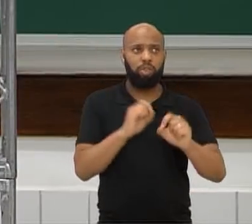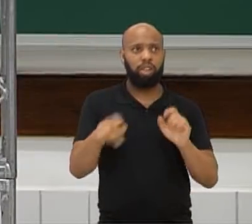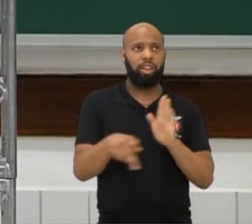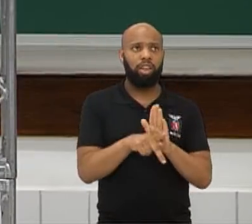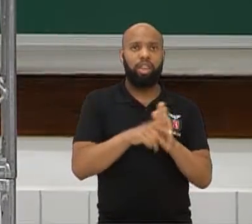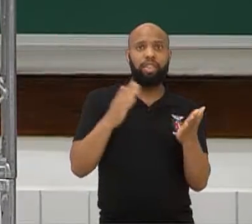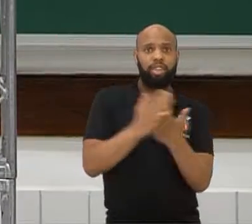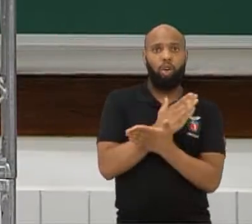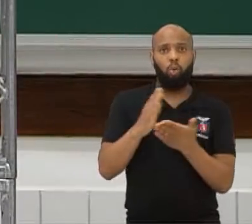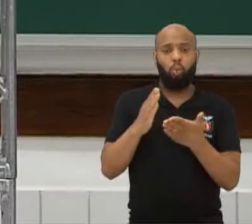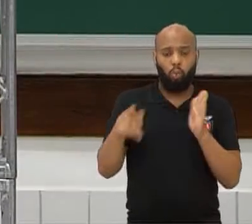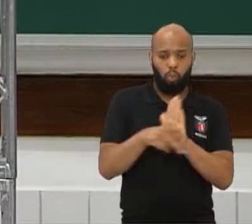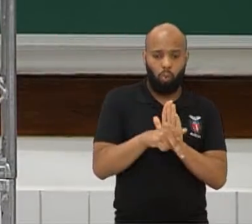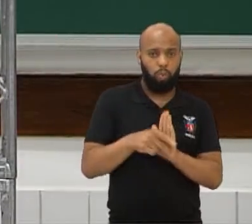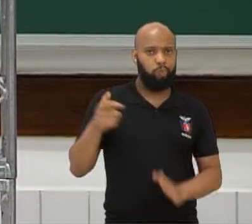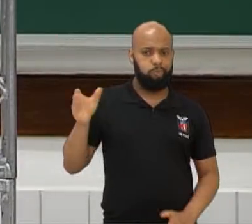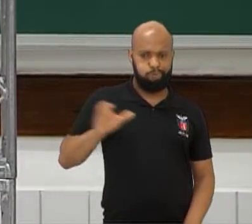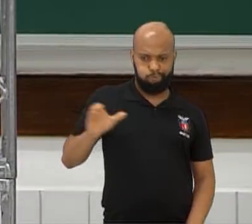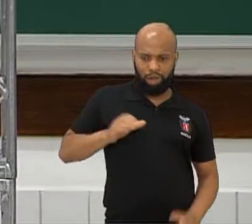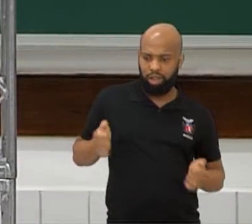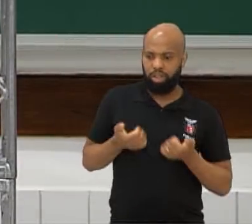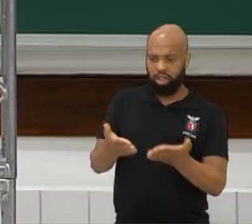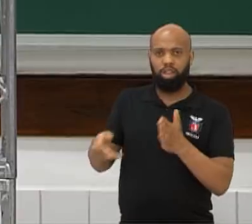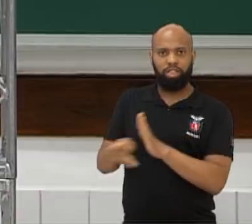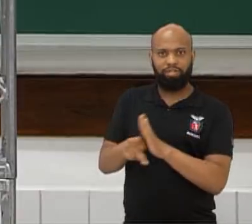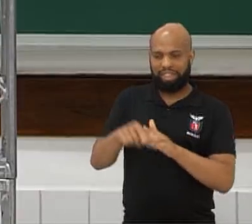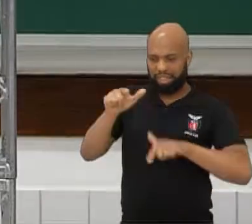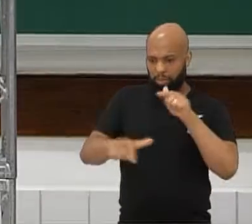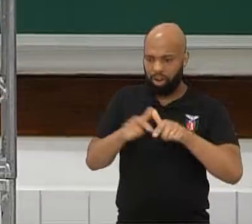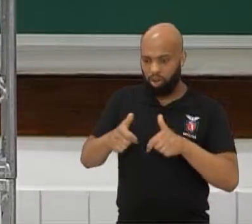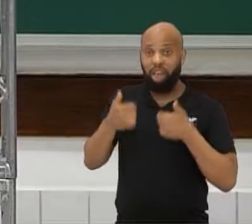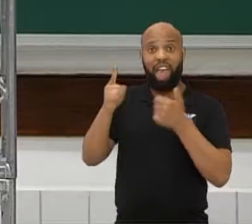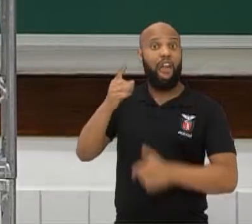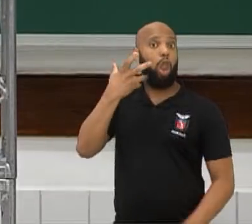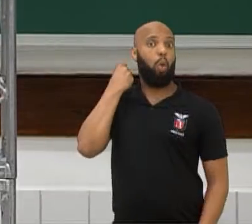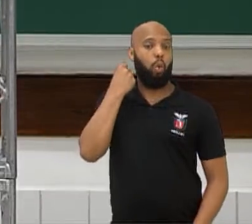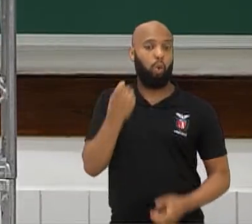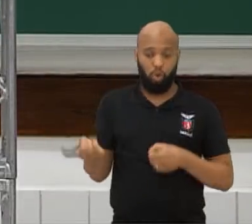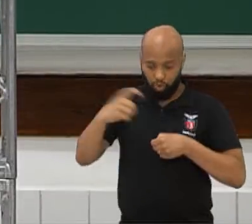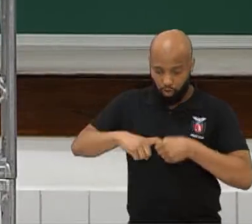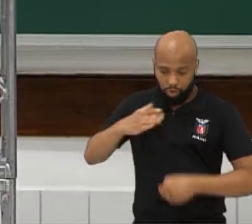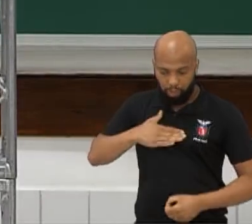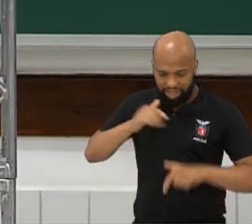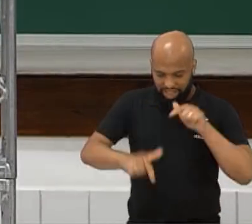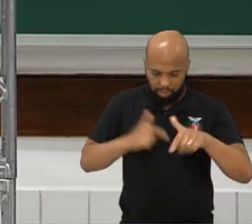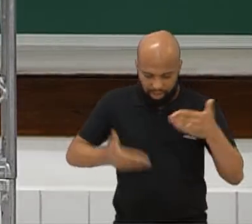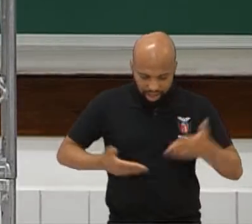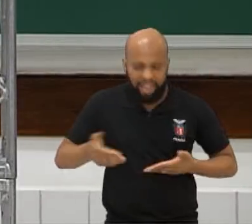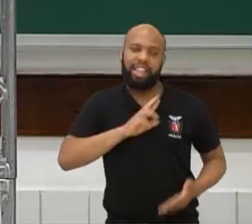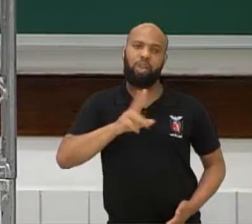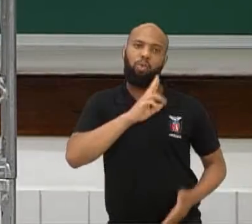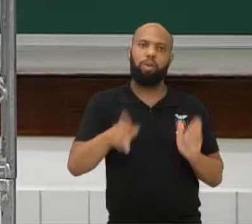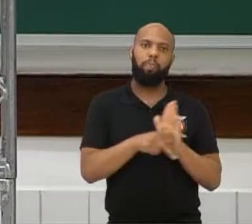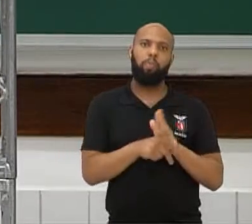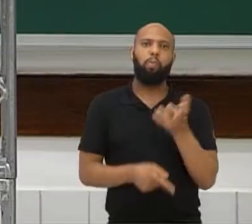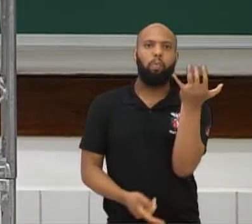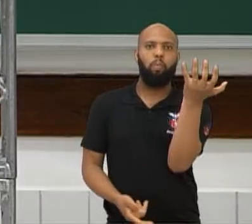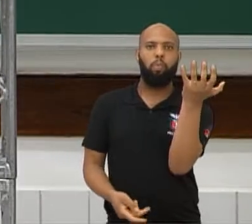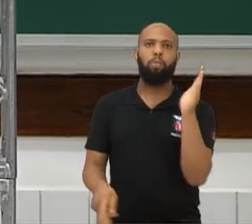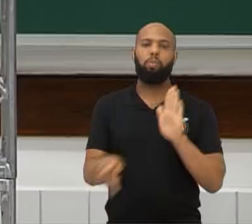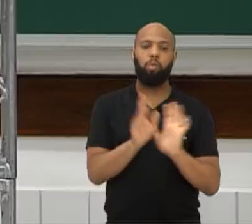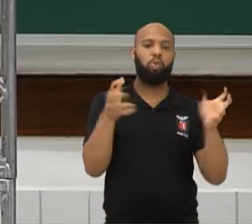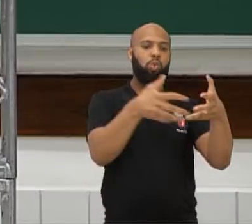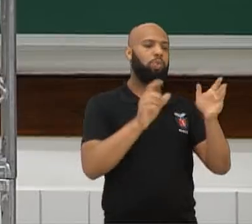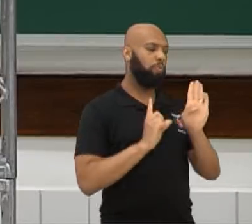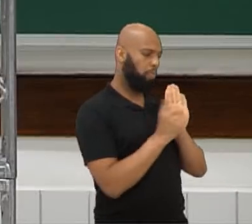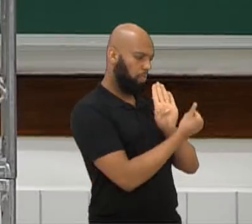Parte da riqueza produzida pelo trabalhador vira lucro e não volta para o próprio trabalhador. Fica na mão da burguesia, da classe